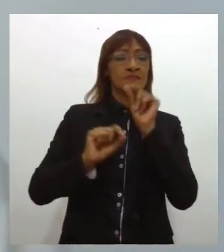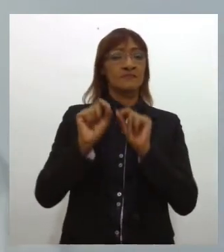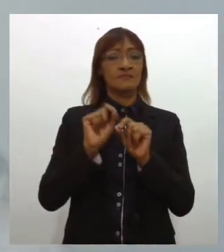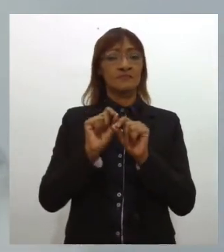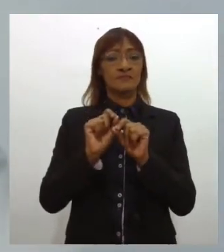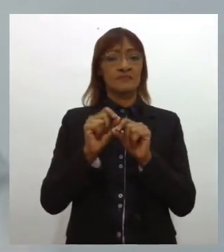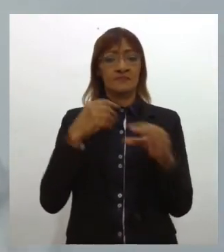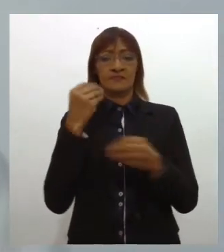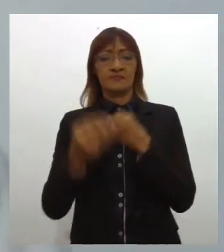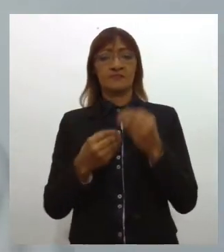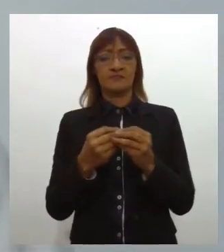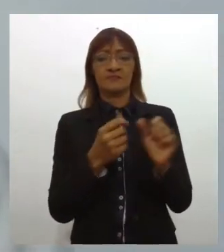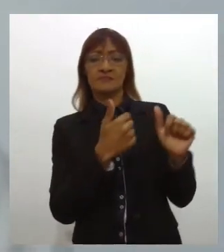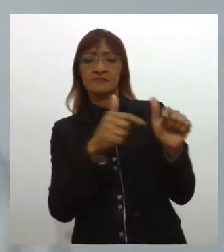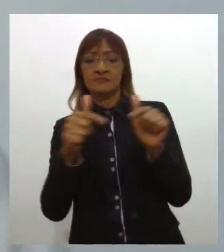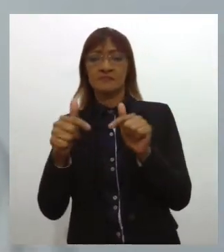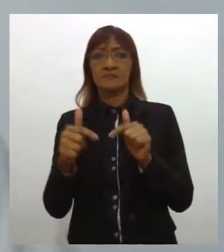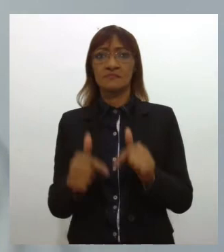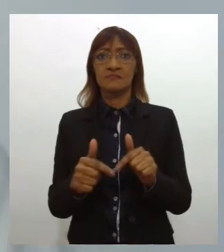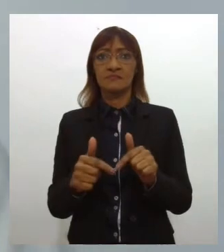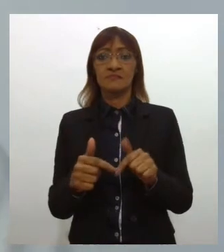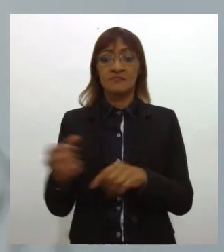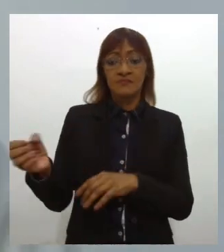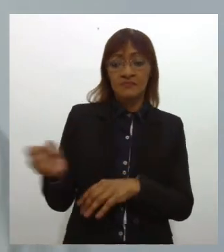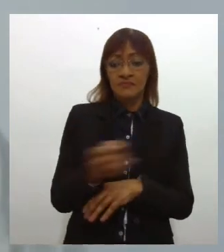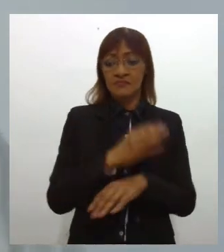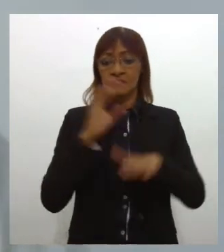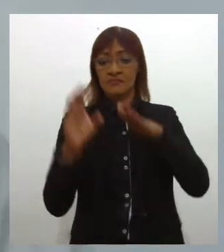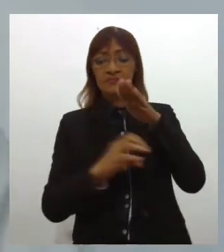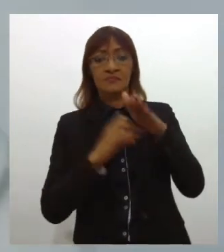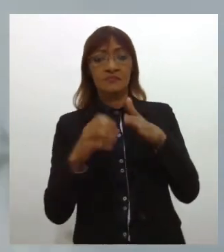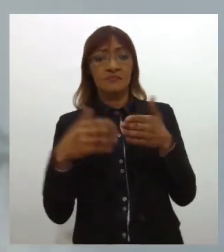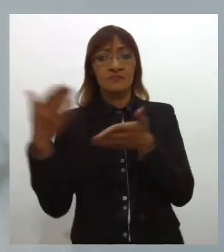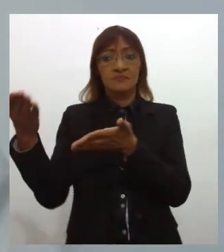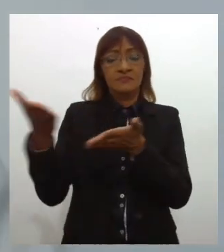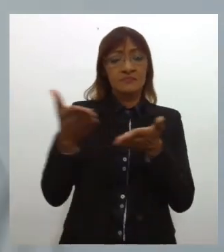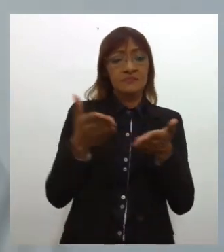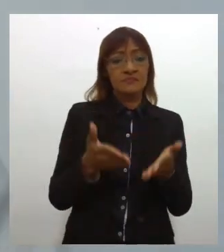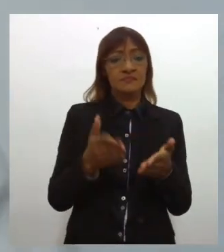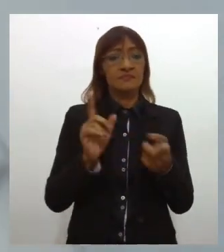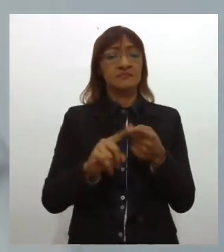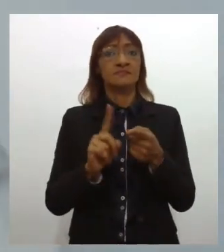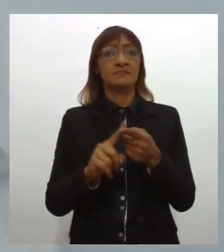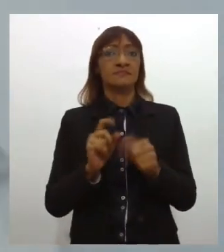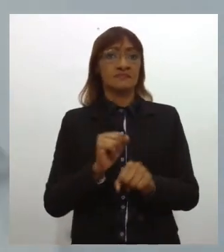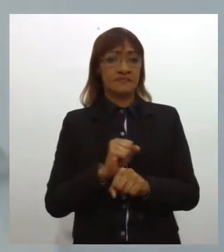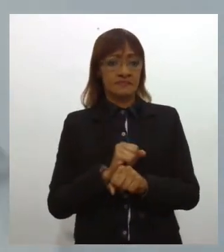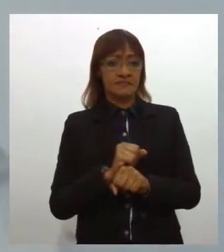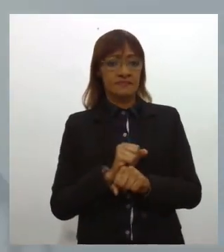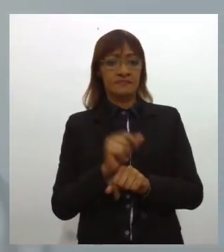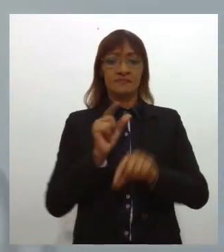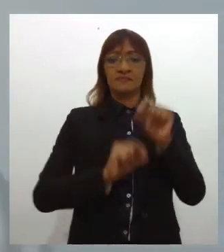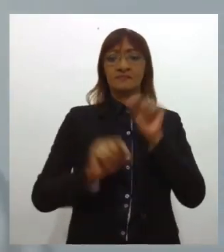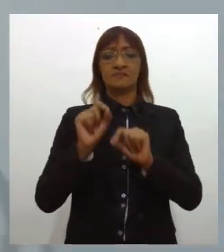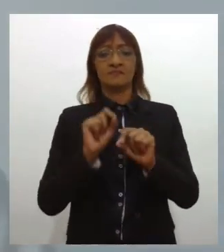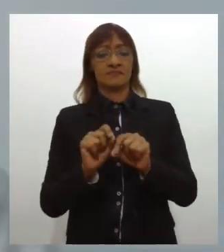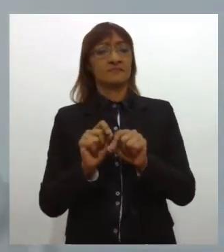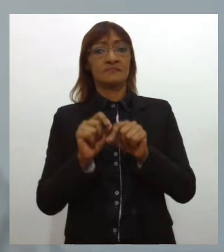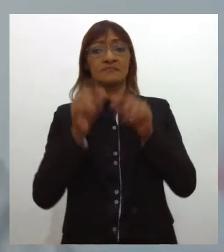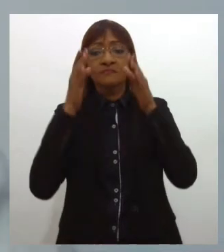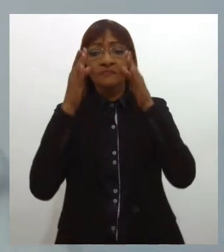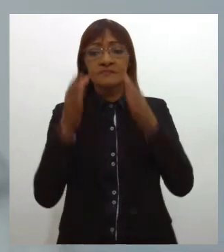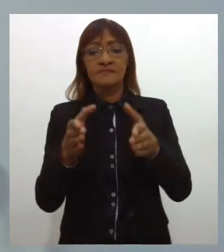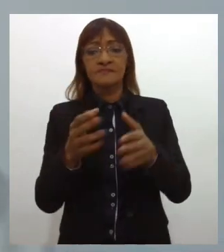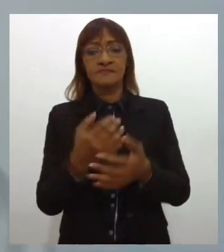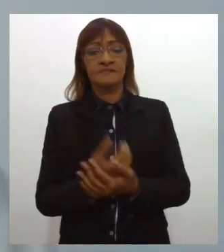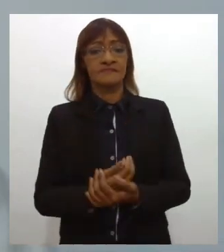os investimentos, como atrair novos investimentos, em que cadeia produtiva nós devemos focar. Né? Então,